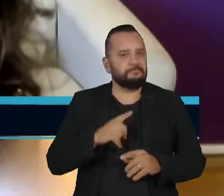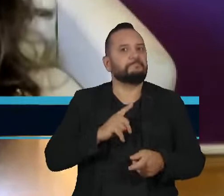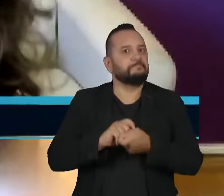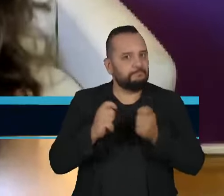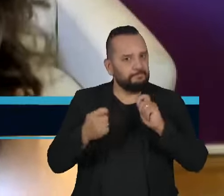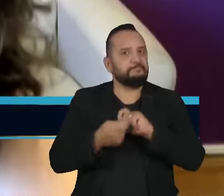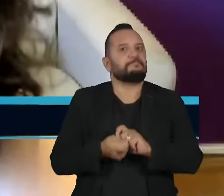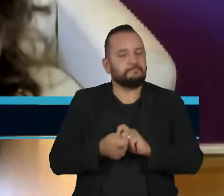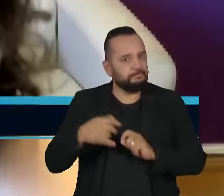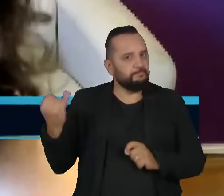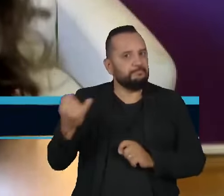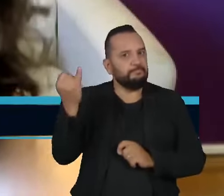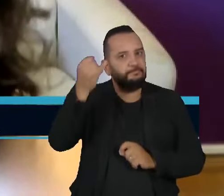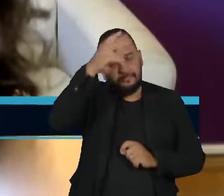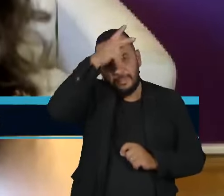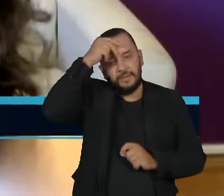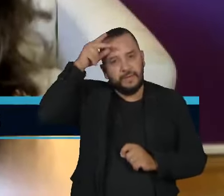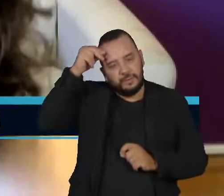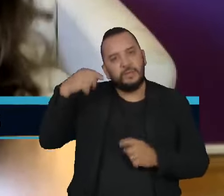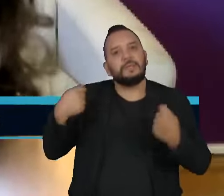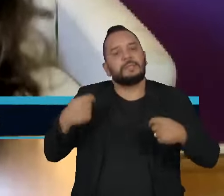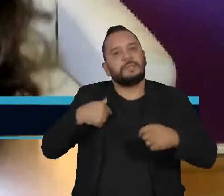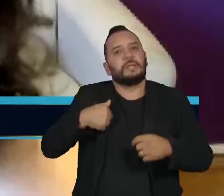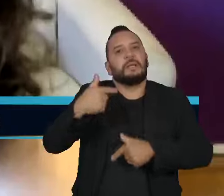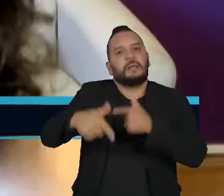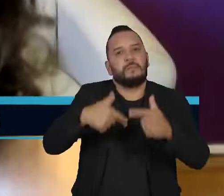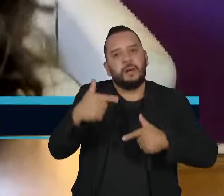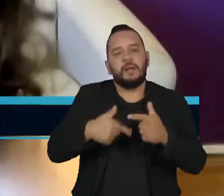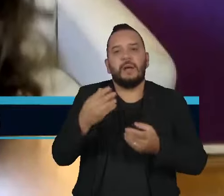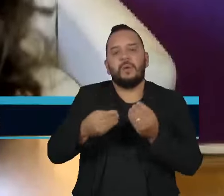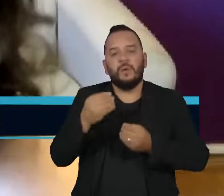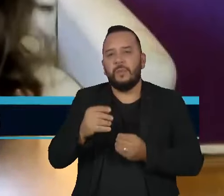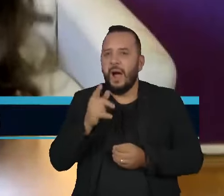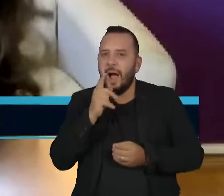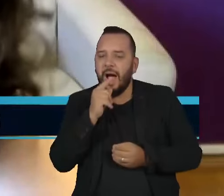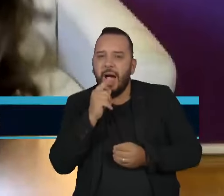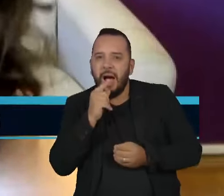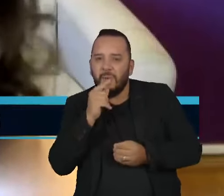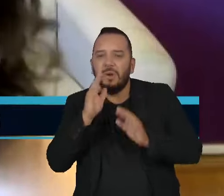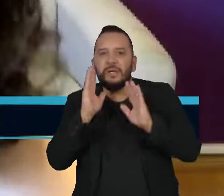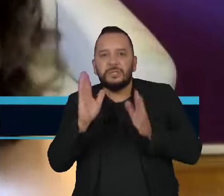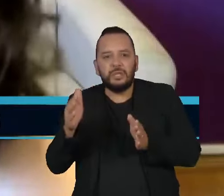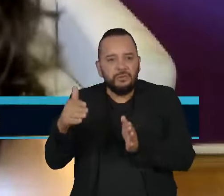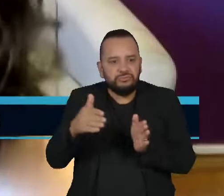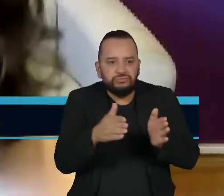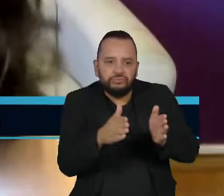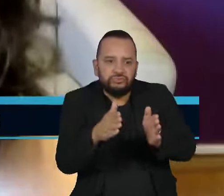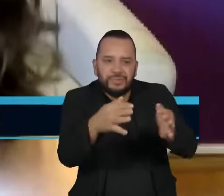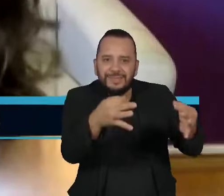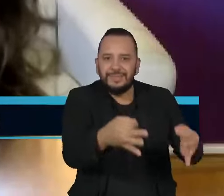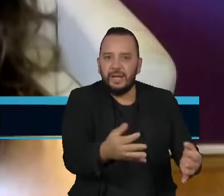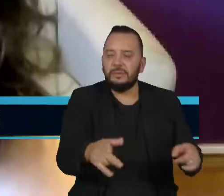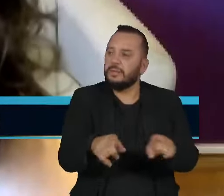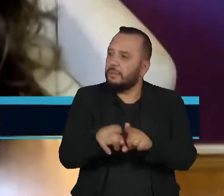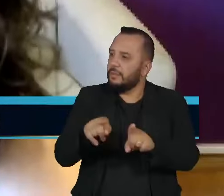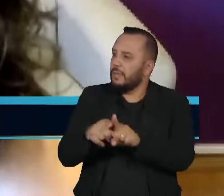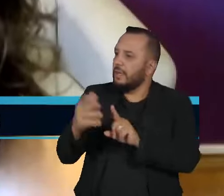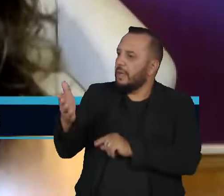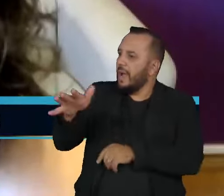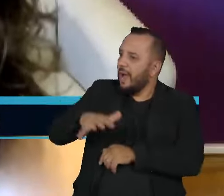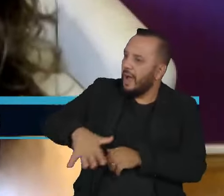tem que trabalhar na drenagem, de forma fundamental, tem que trabalhar na área de risco, tem